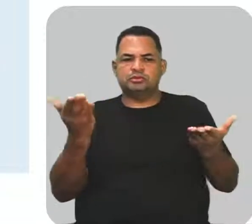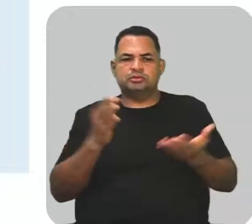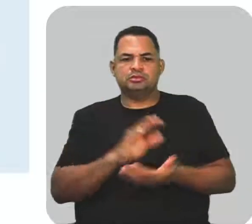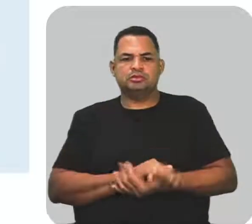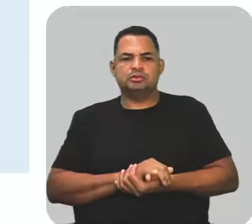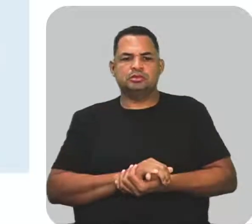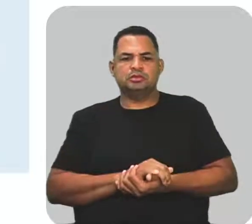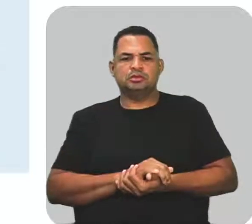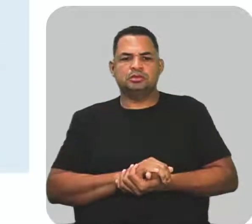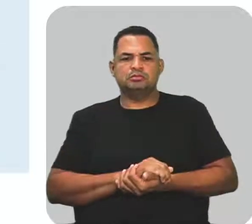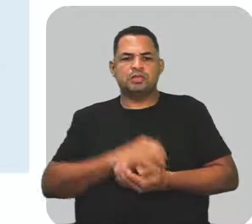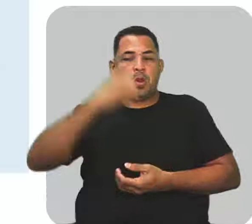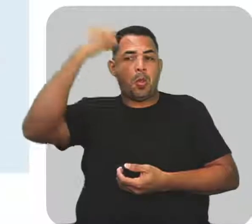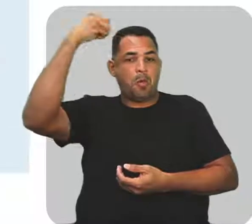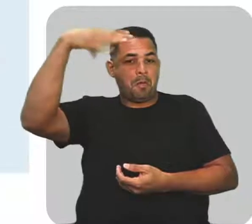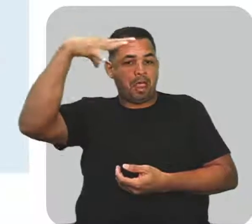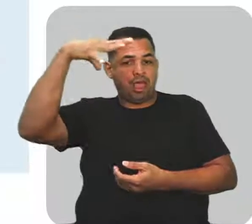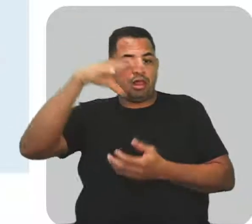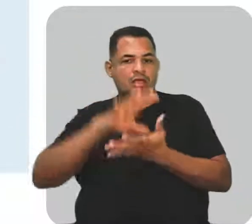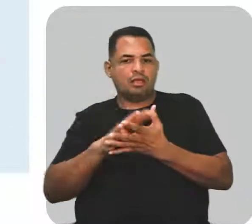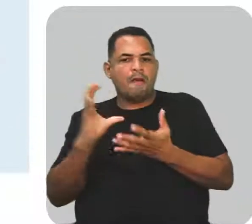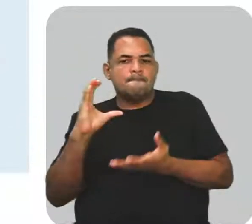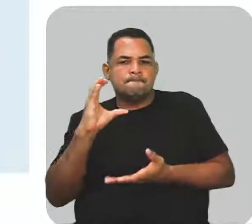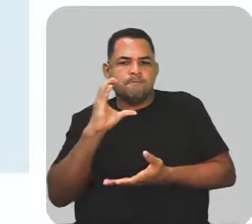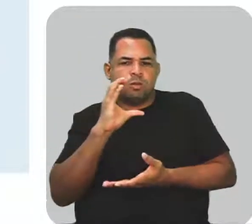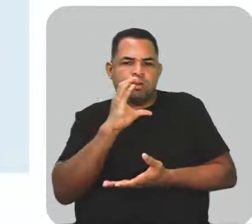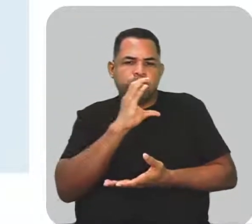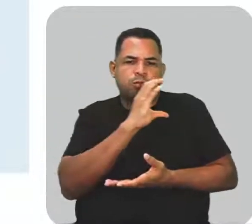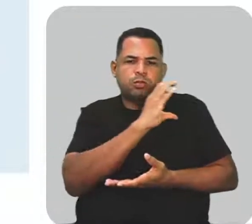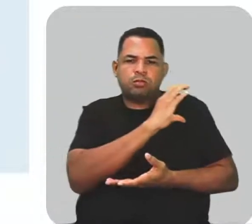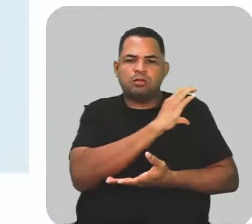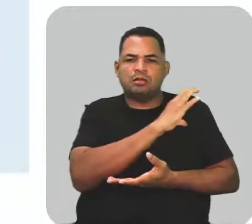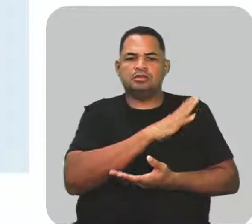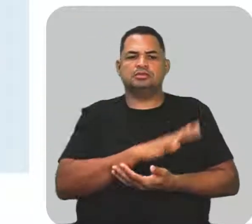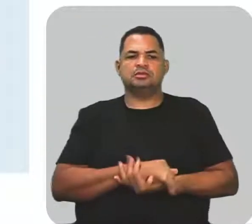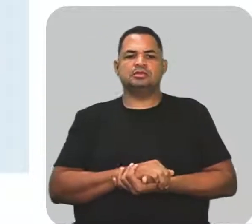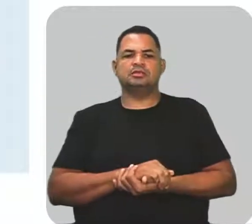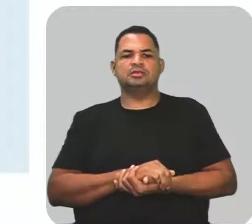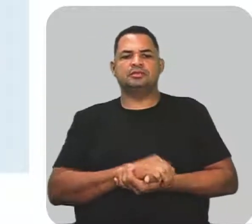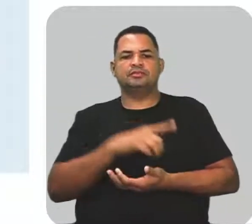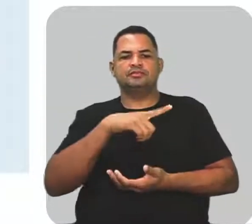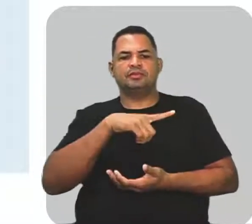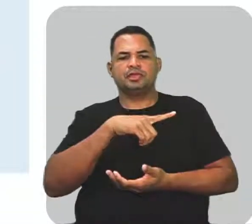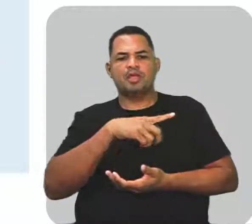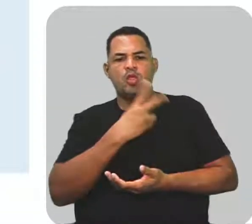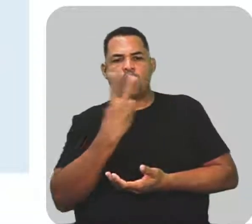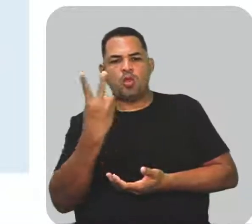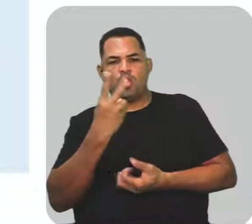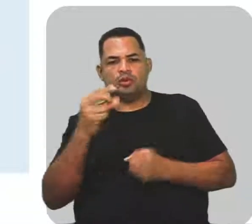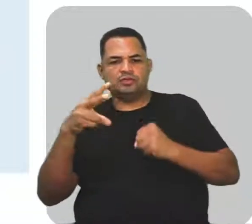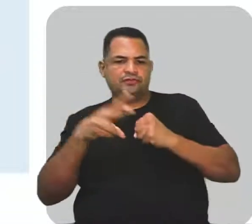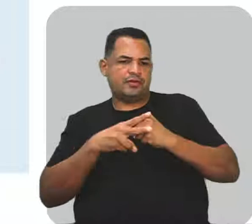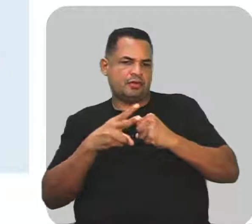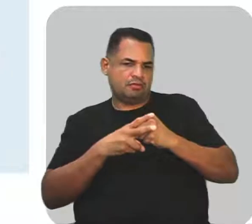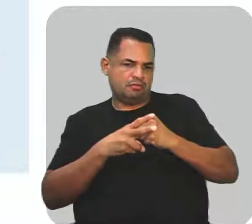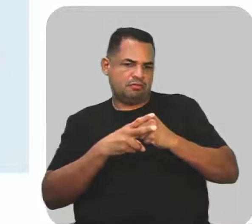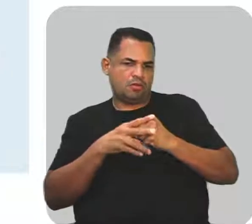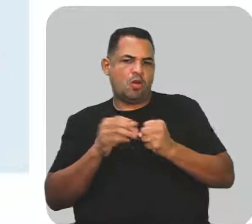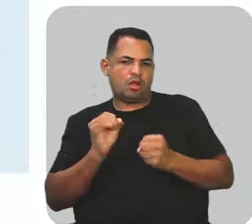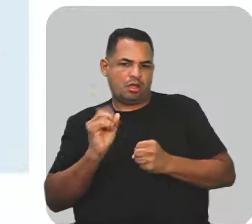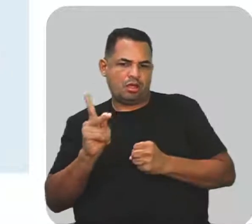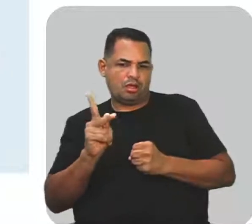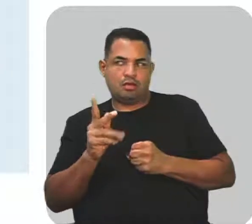Ilumina e aquece. Então, nós temos aí uma frase verbal. Temos 2 verbos.